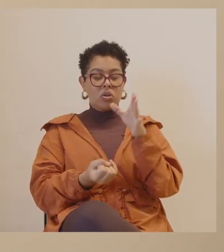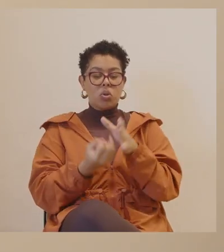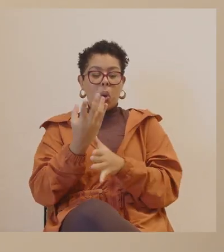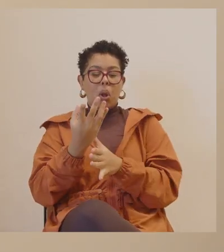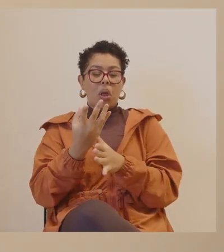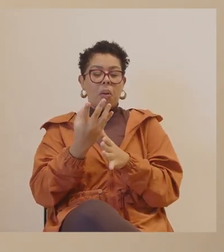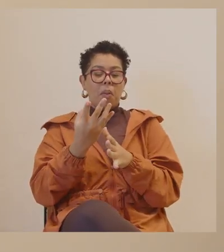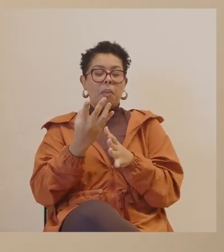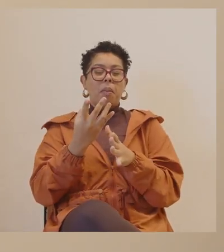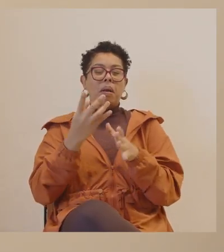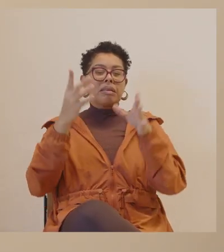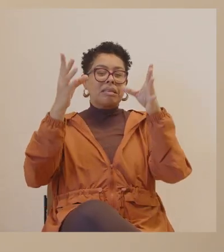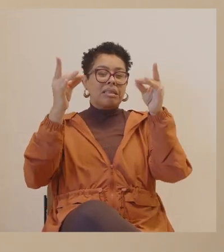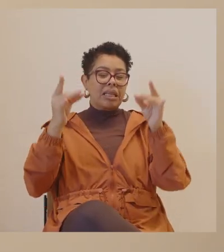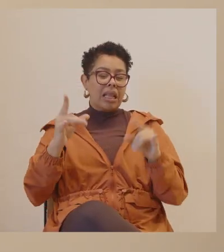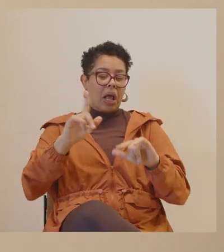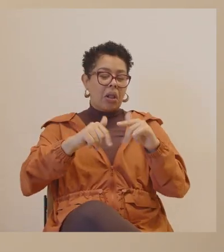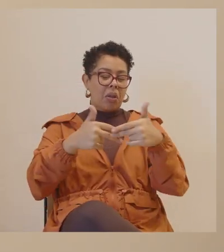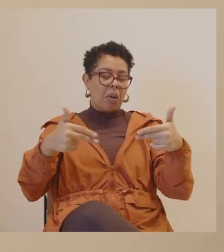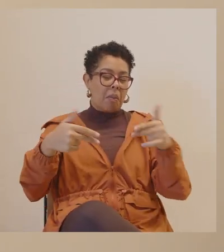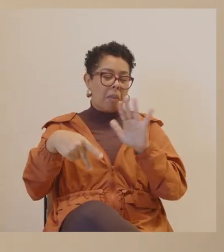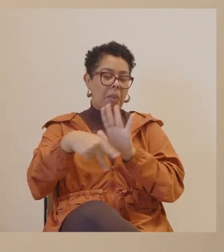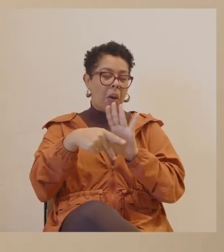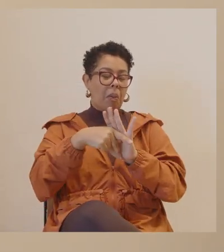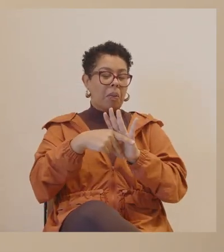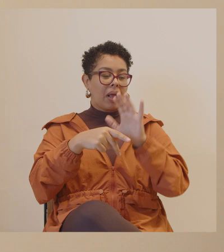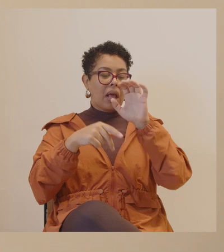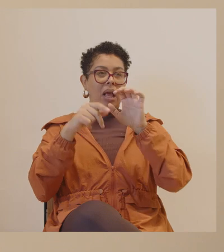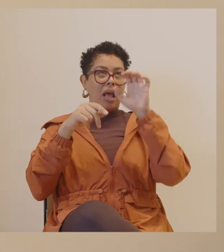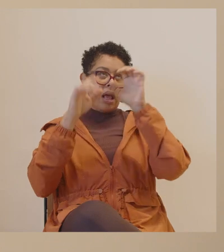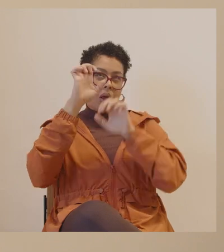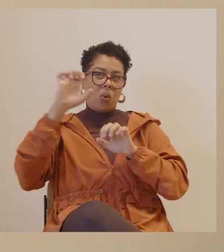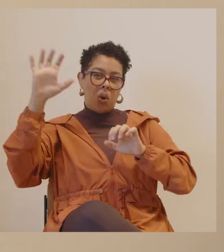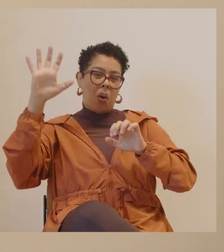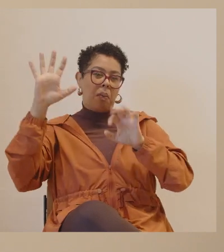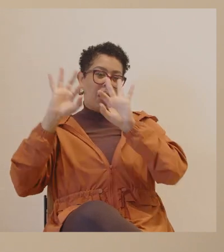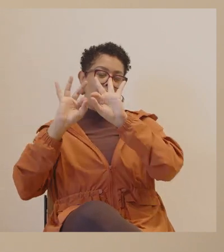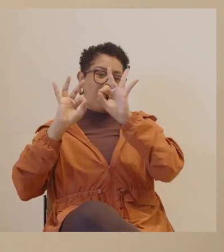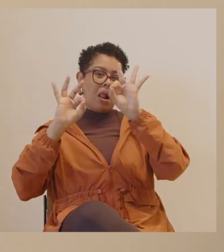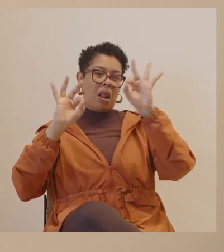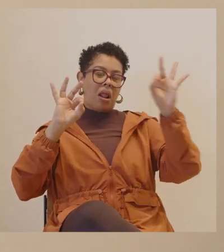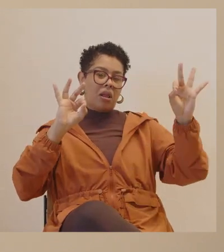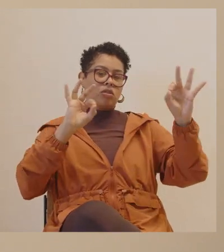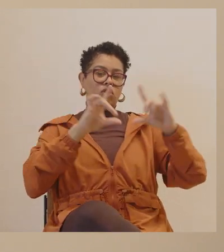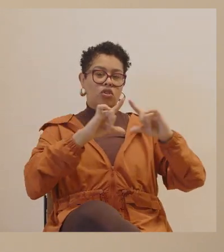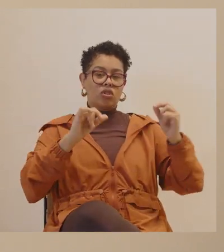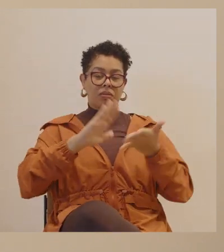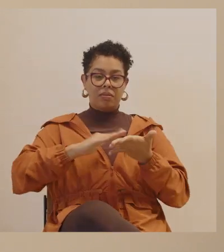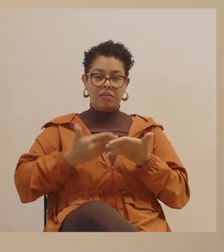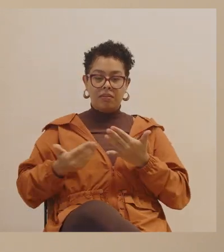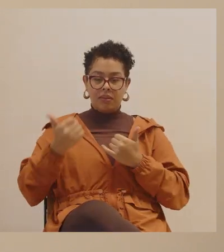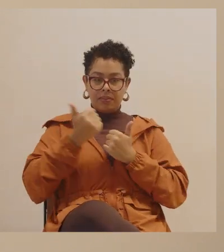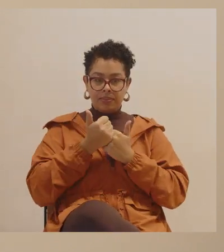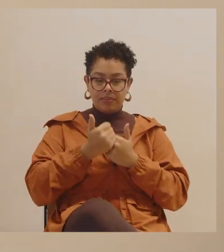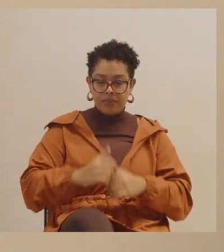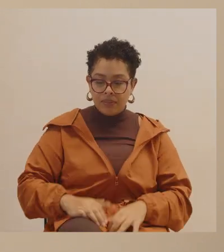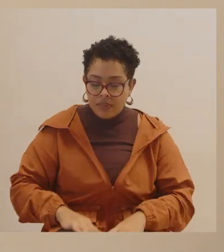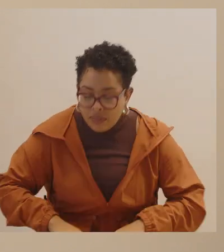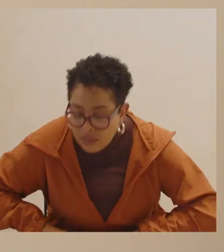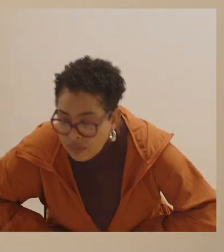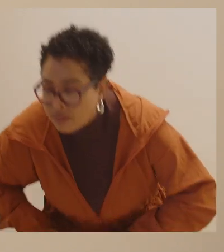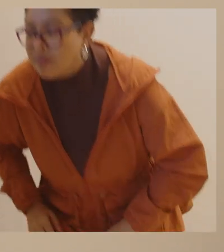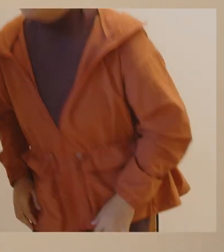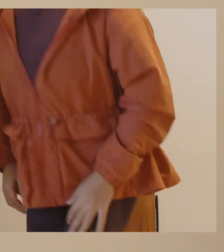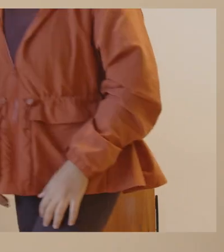sobre esse mundo distante, né, do Japão. E, quando eu falo de simbolismo, né, eu